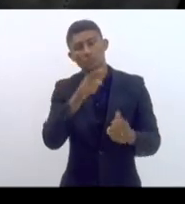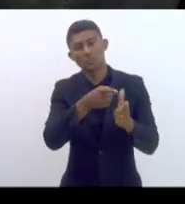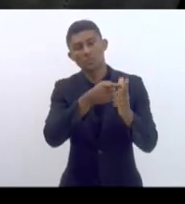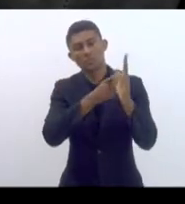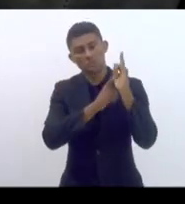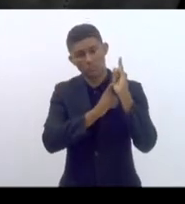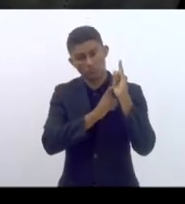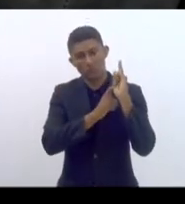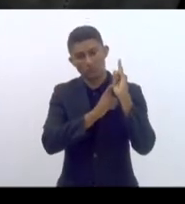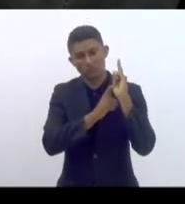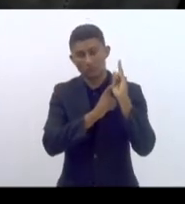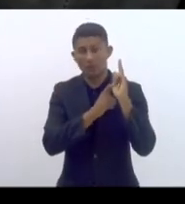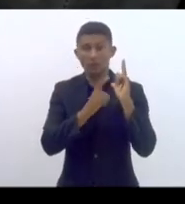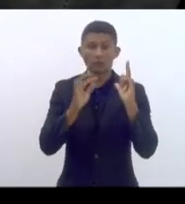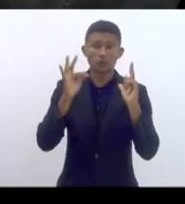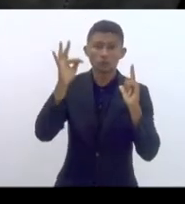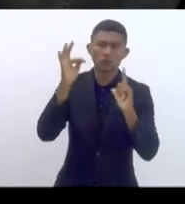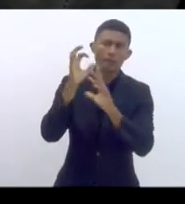Tá?